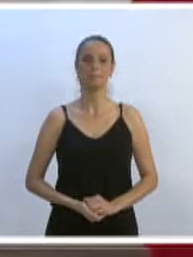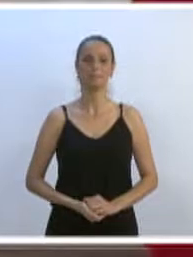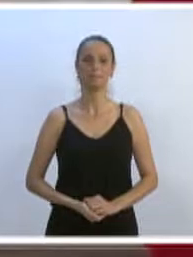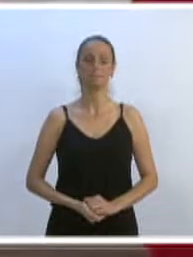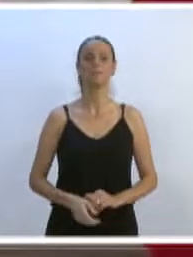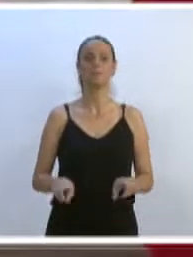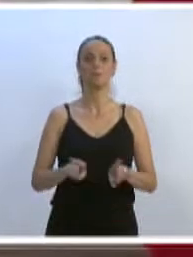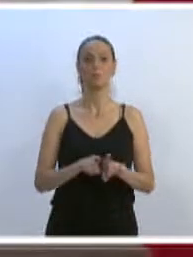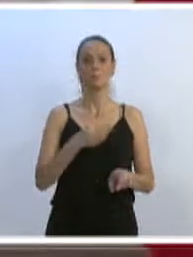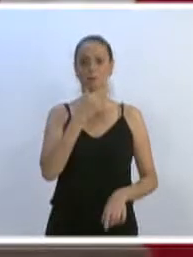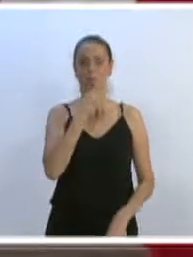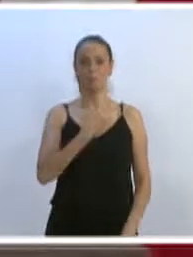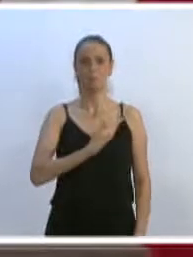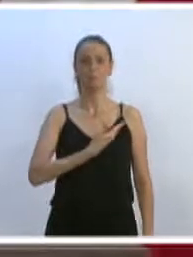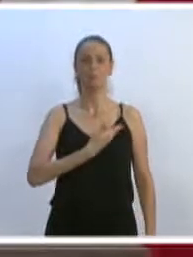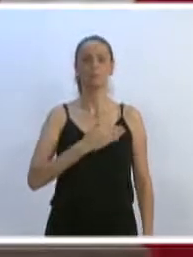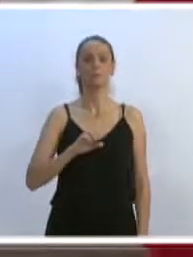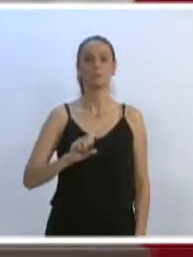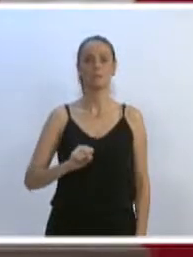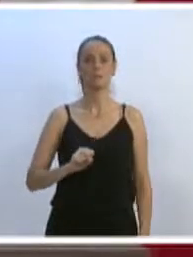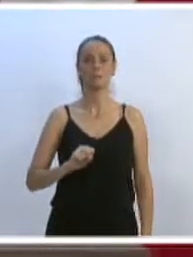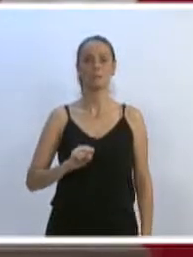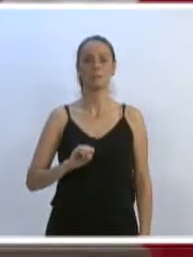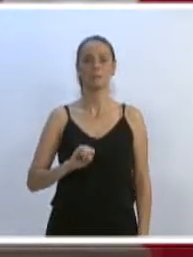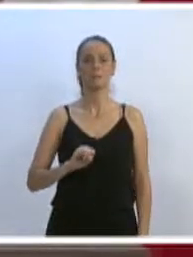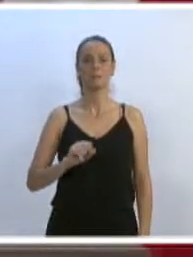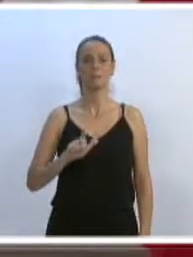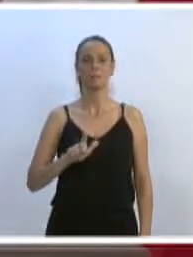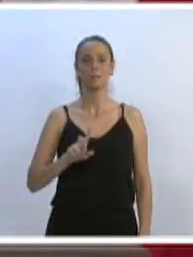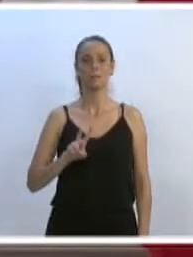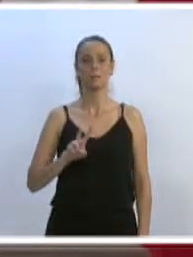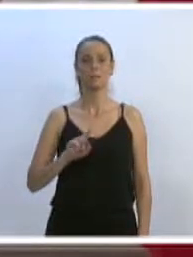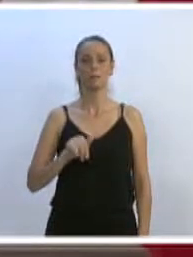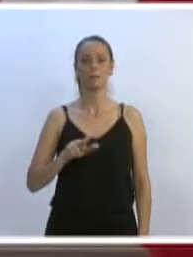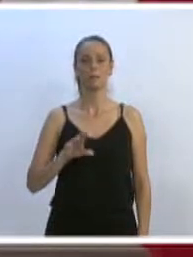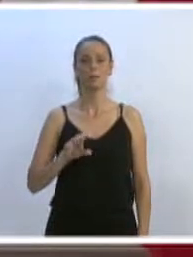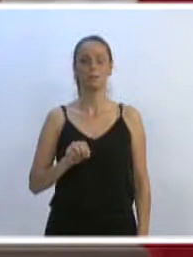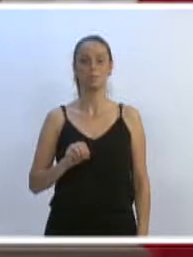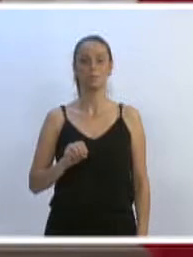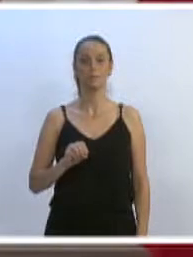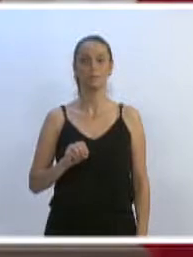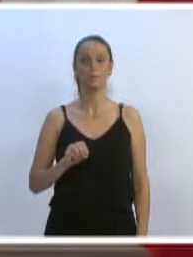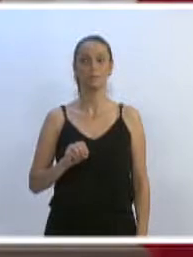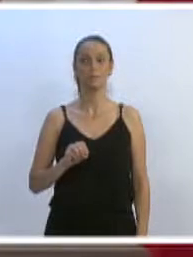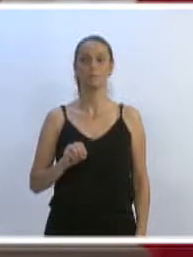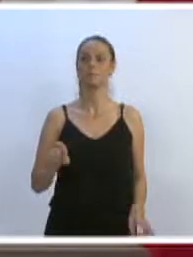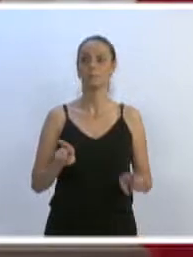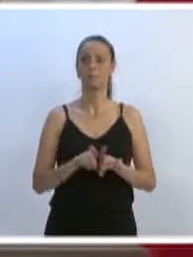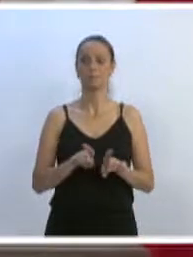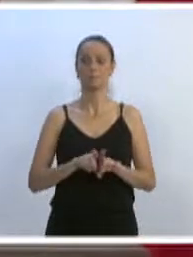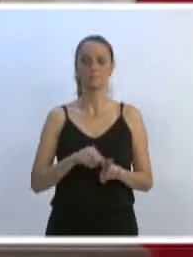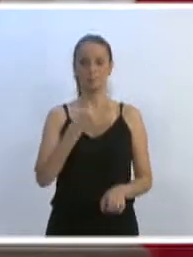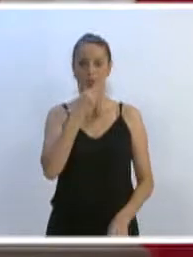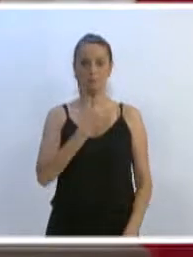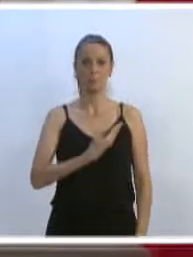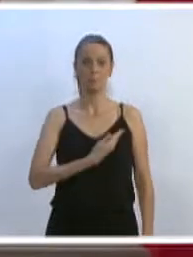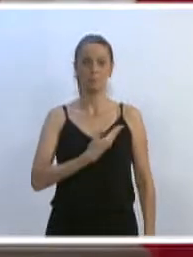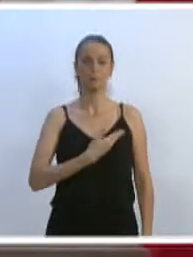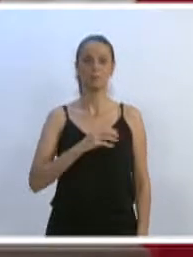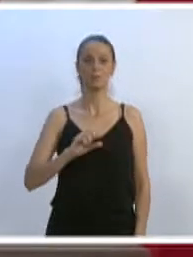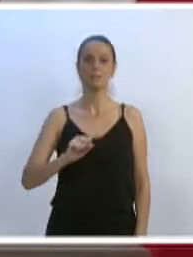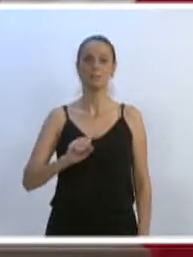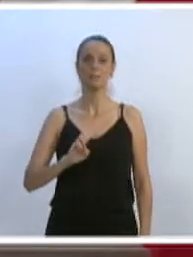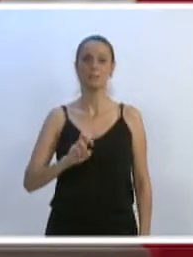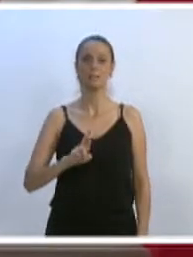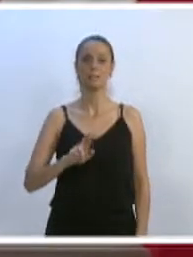amigo silvino que se faz presente também seja bem vindo esta casa silvino é e meu amigo sérgio roque lado bad for